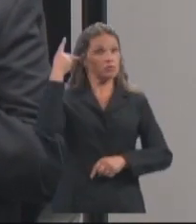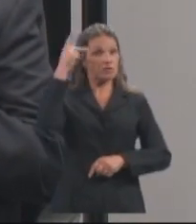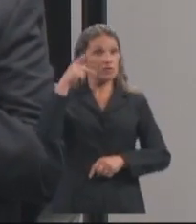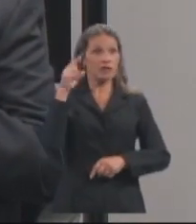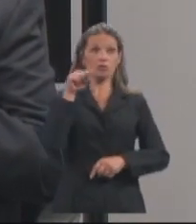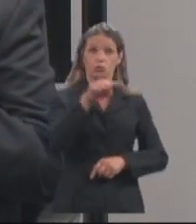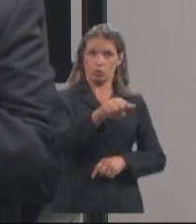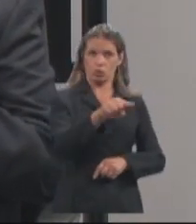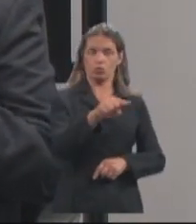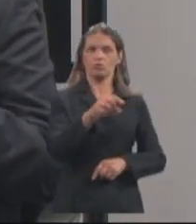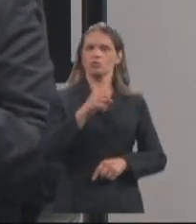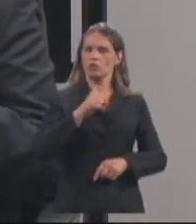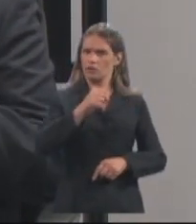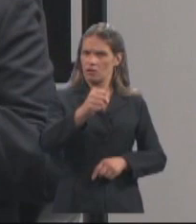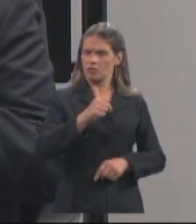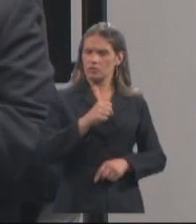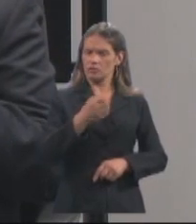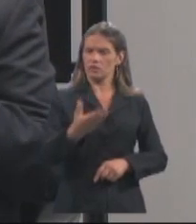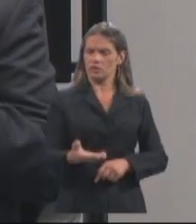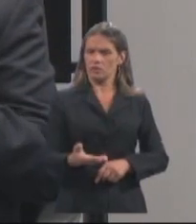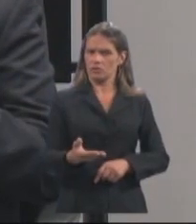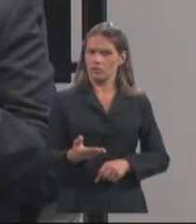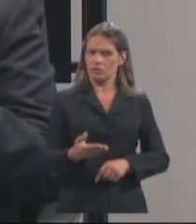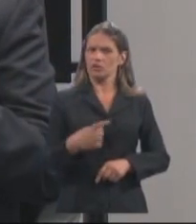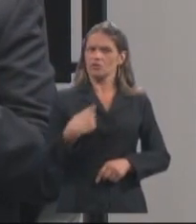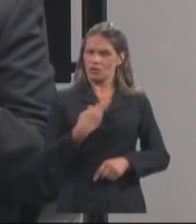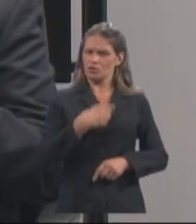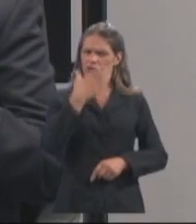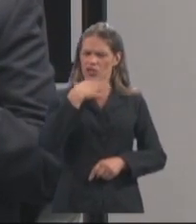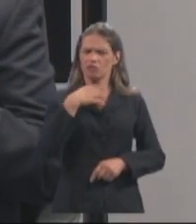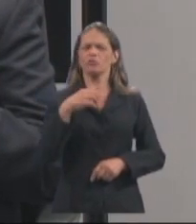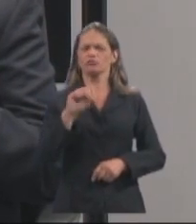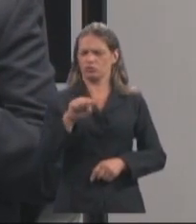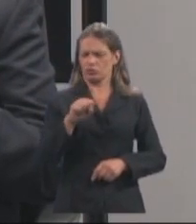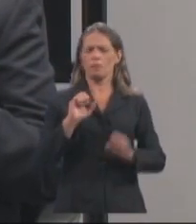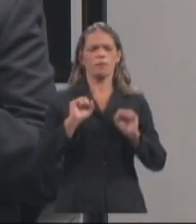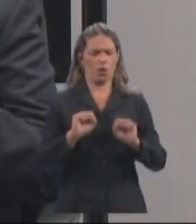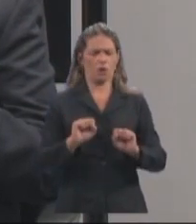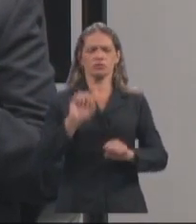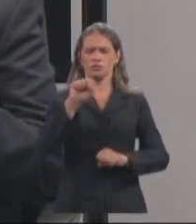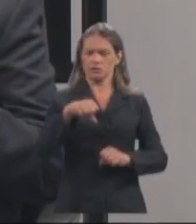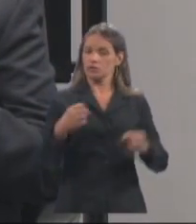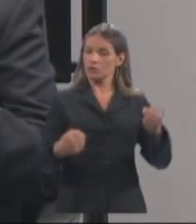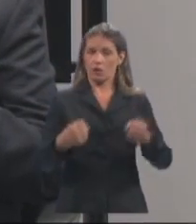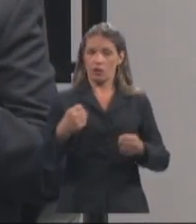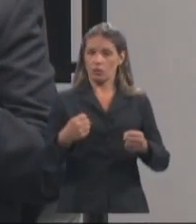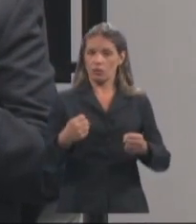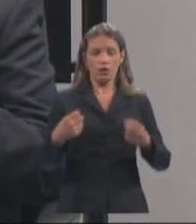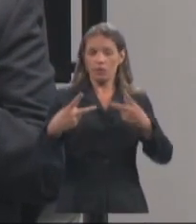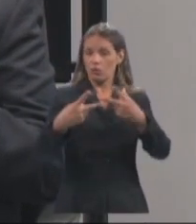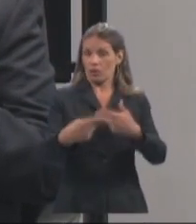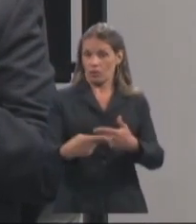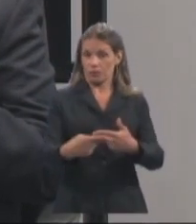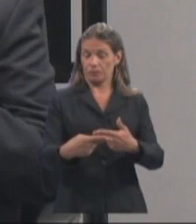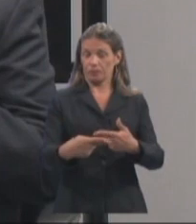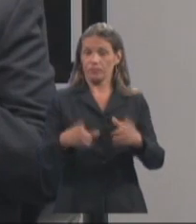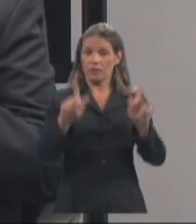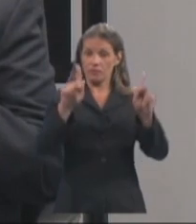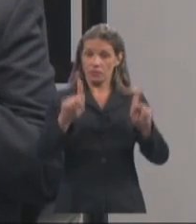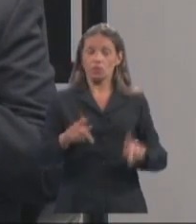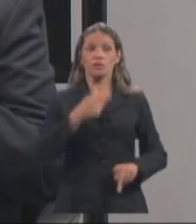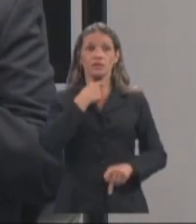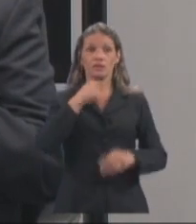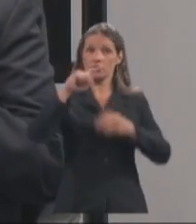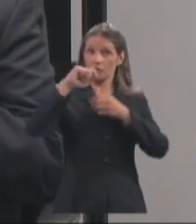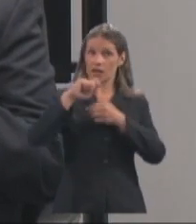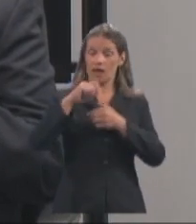Tu é um Jornalista nós vamos achar que nós estamos em condições é a mesma coisa o paciente Ele acha que ele